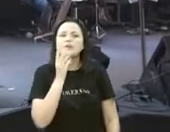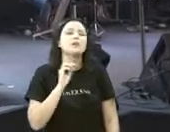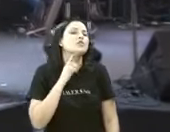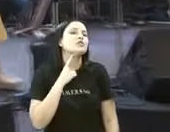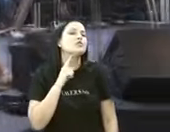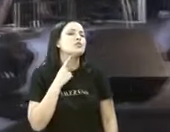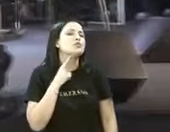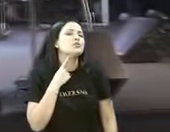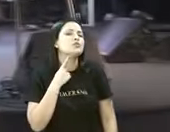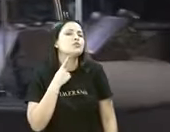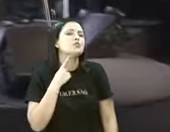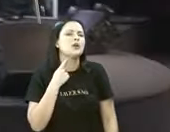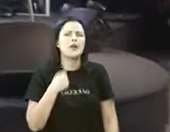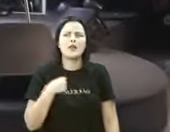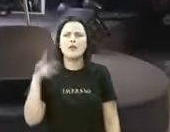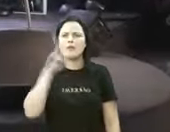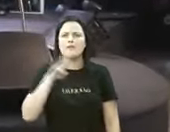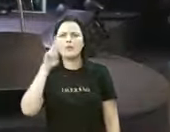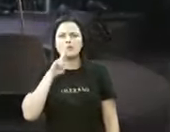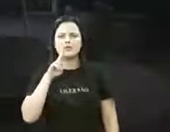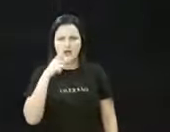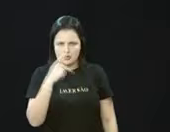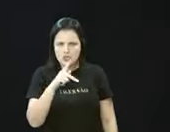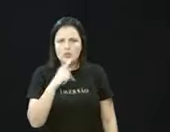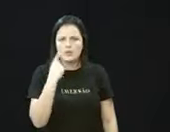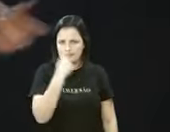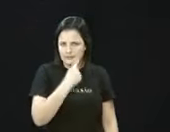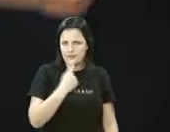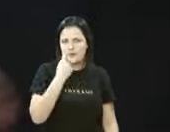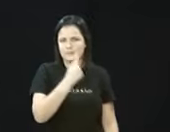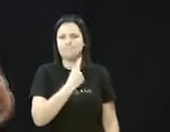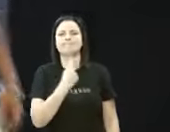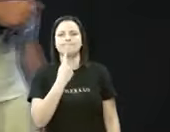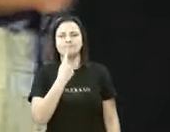O que, que eu vou usar teu? A tua boca.